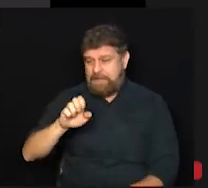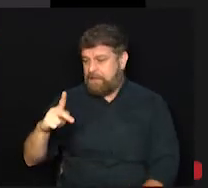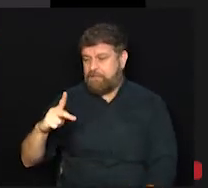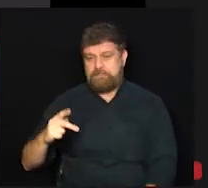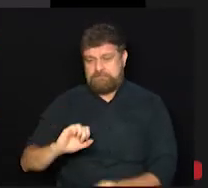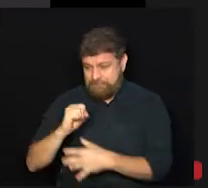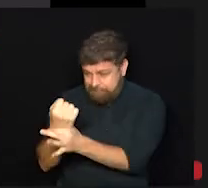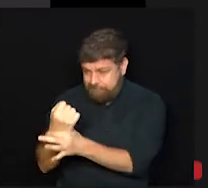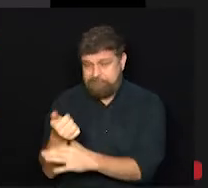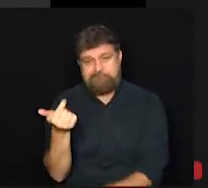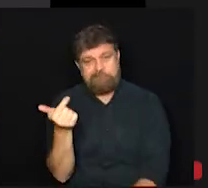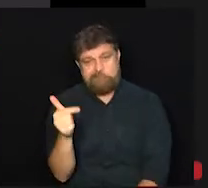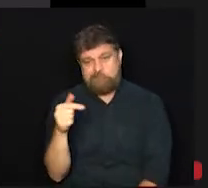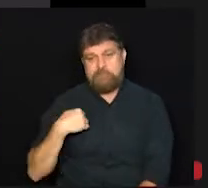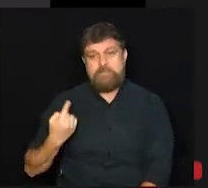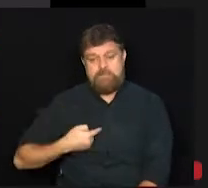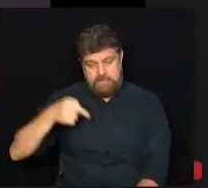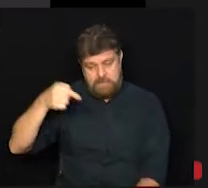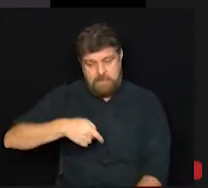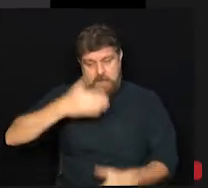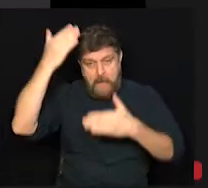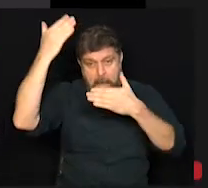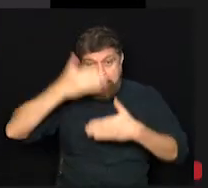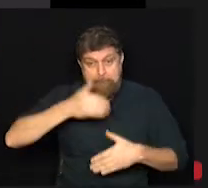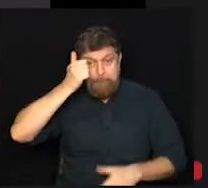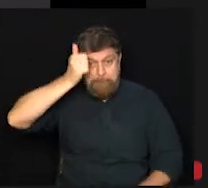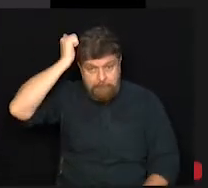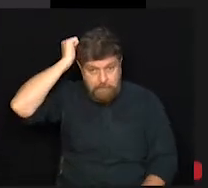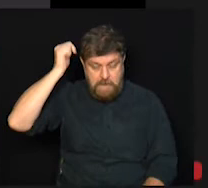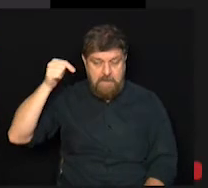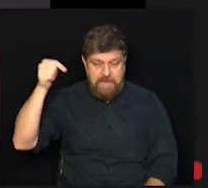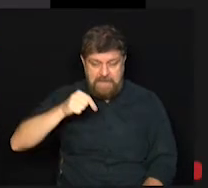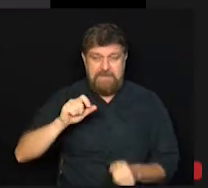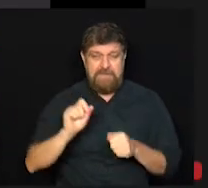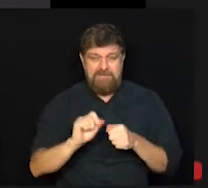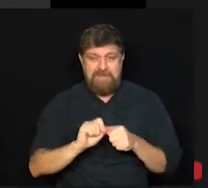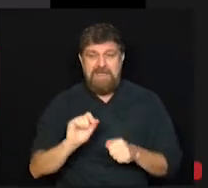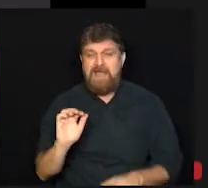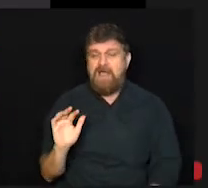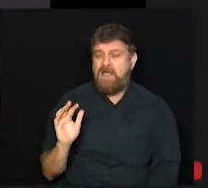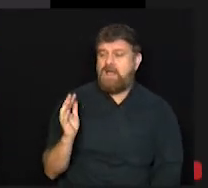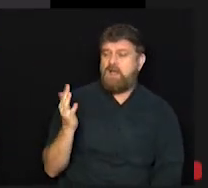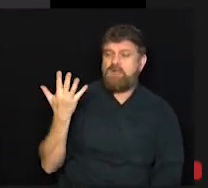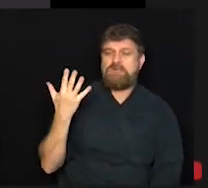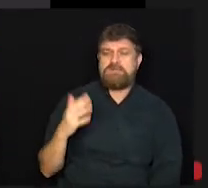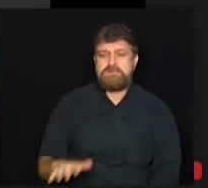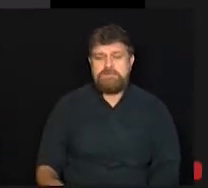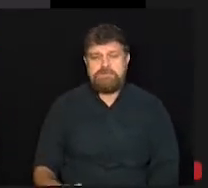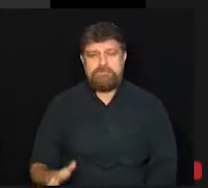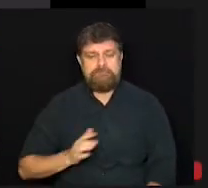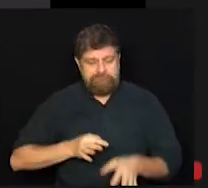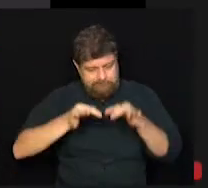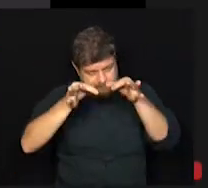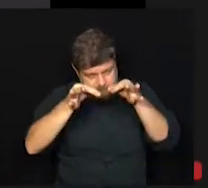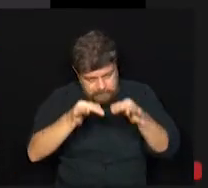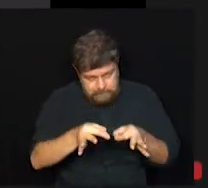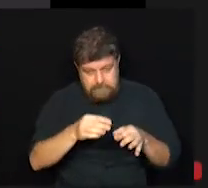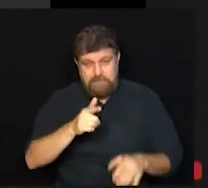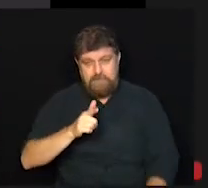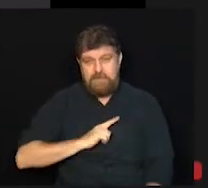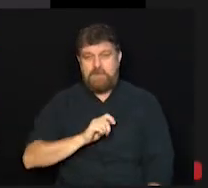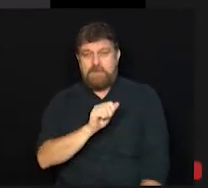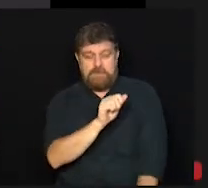Então, nós fizemos o processo seletivo sem o Enem, ok, mas ele aconteceu tudo certo, tivemos o número